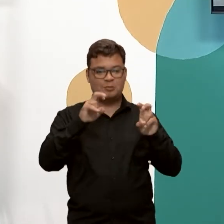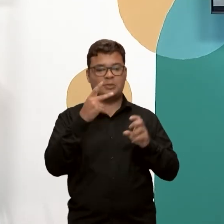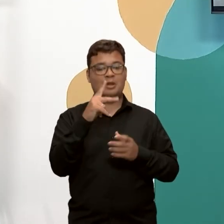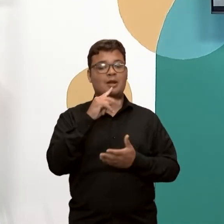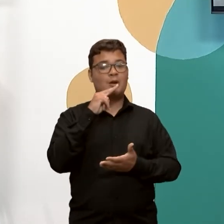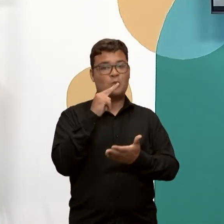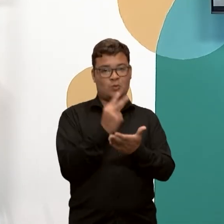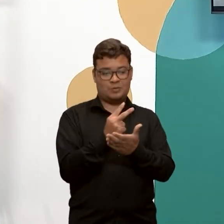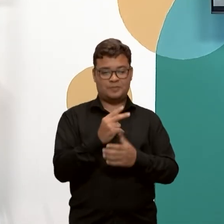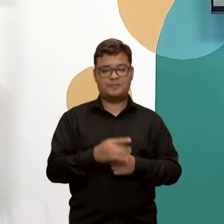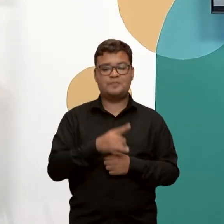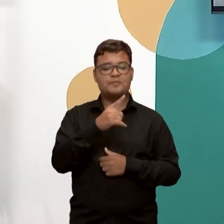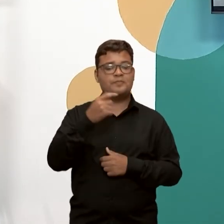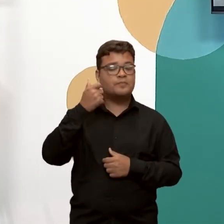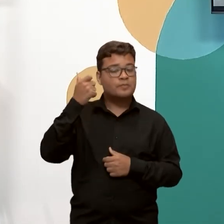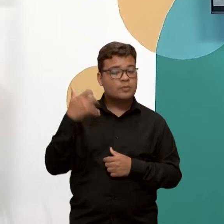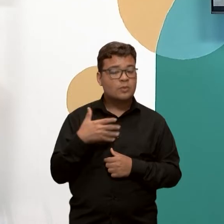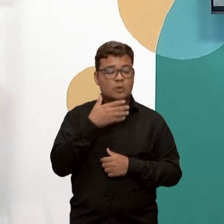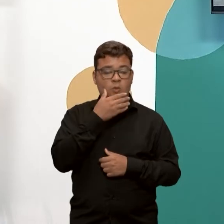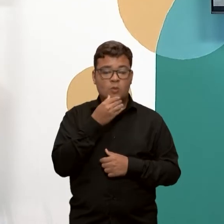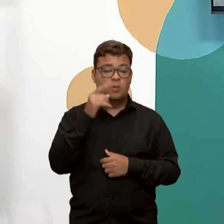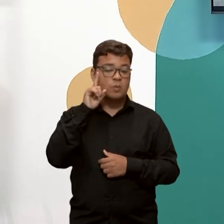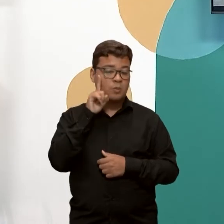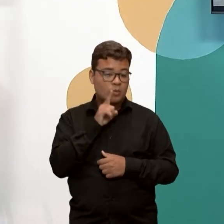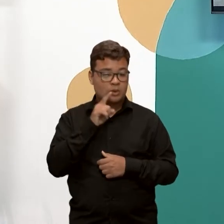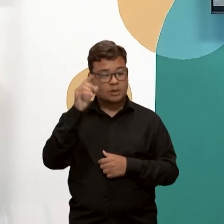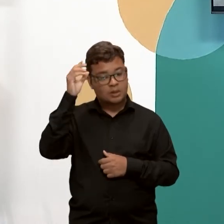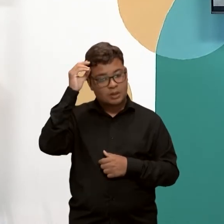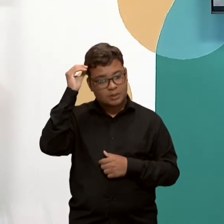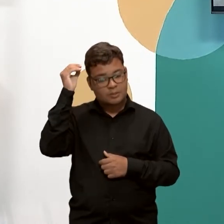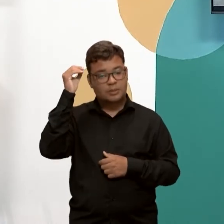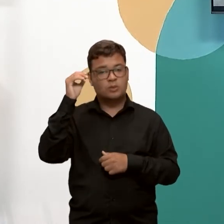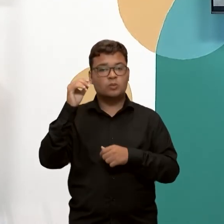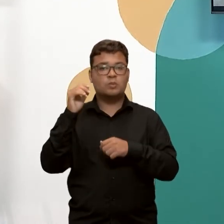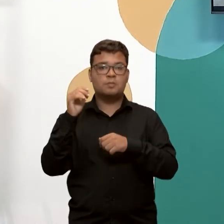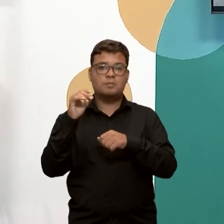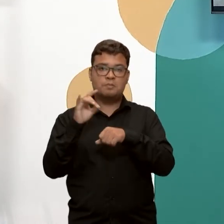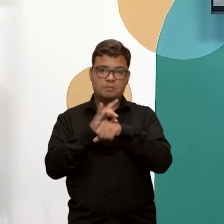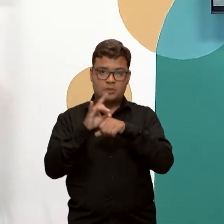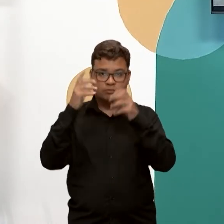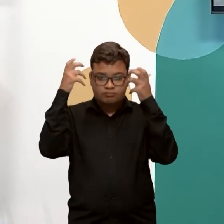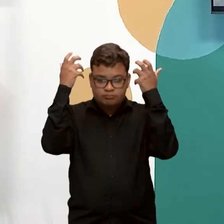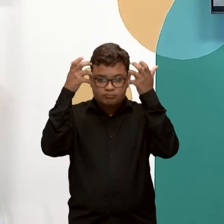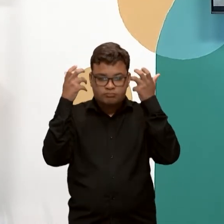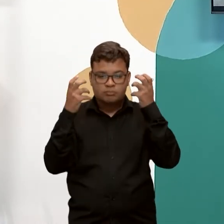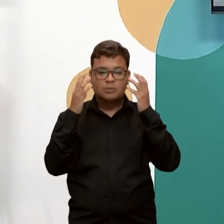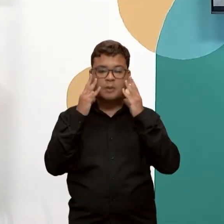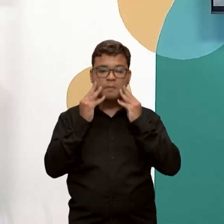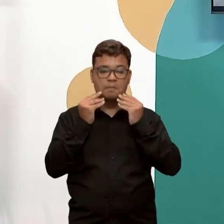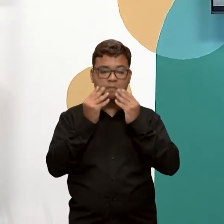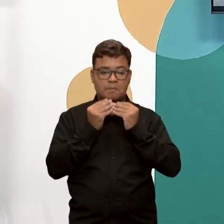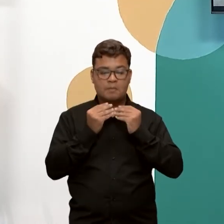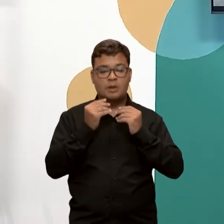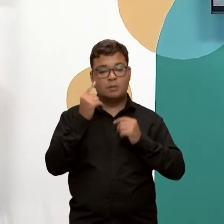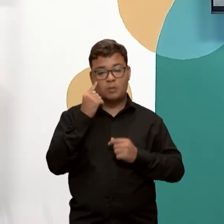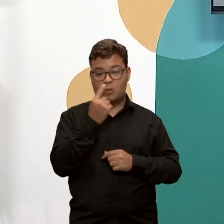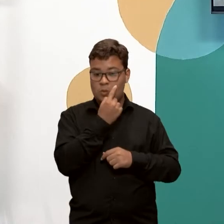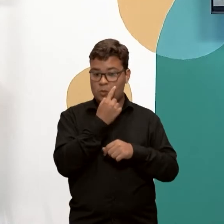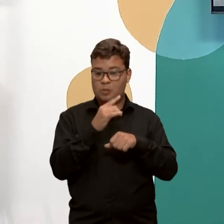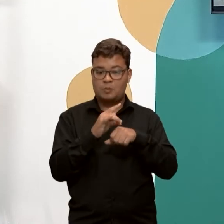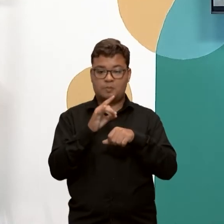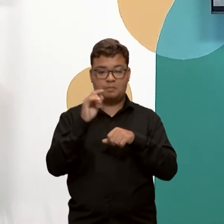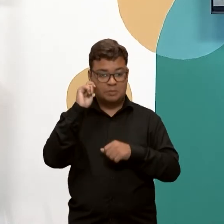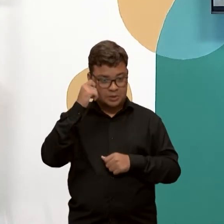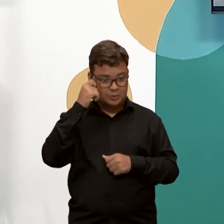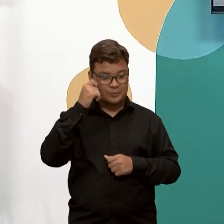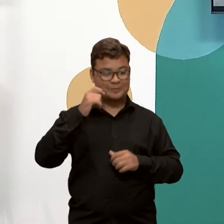Ele se identifica como um homem moreno, com cabelos pretos e encaracolados, barba e olhos pretos. Olá,